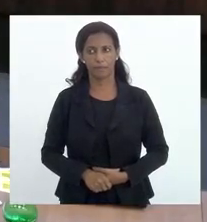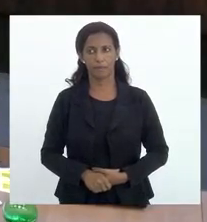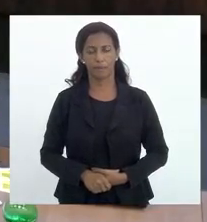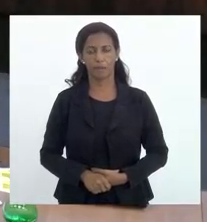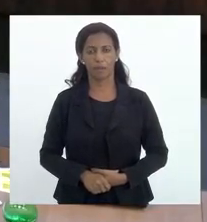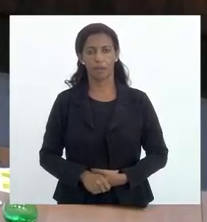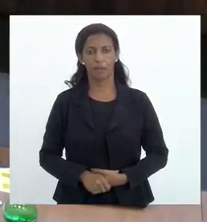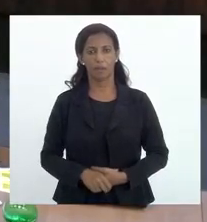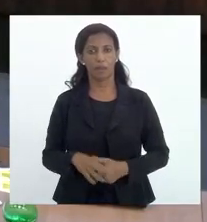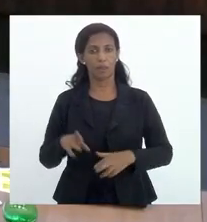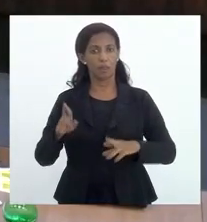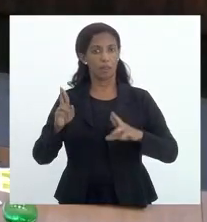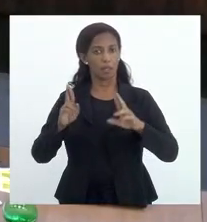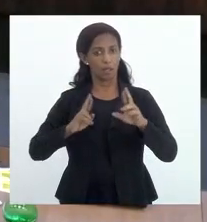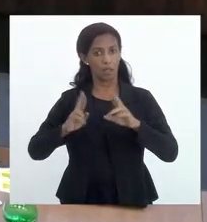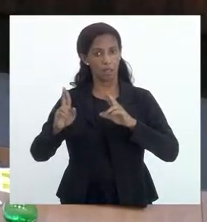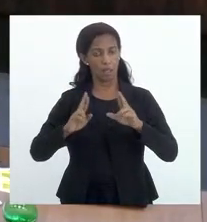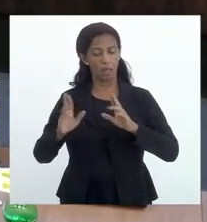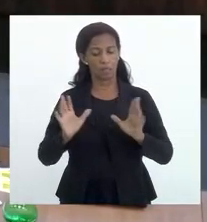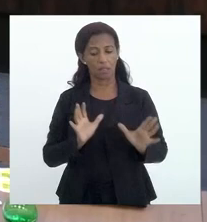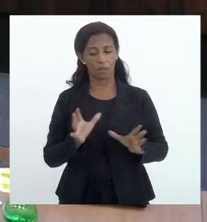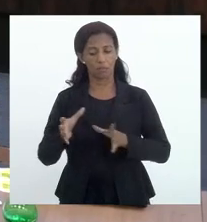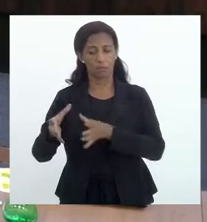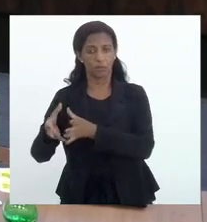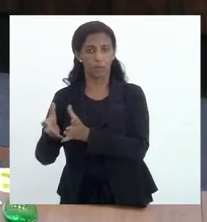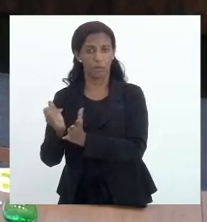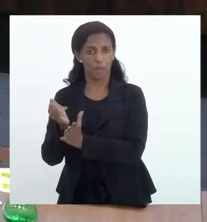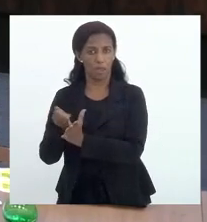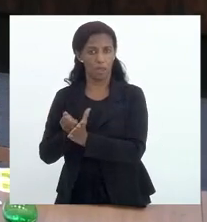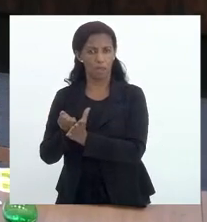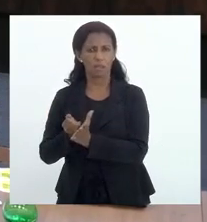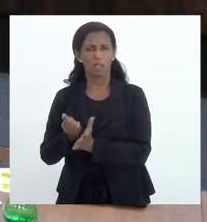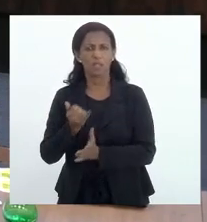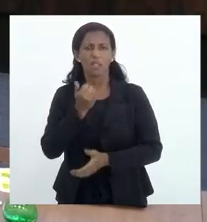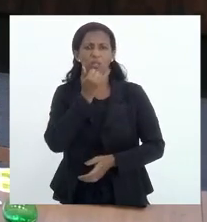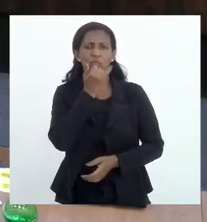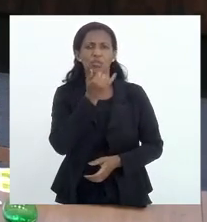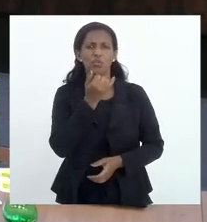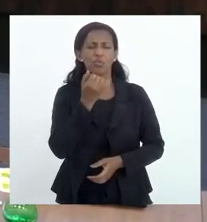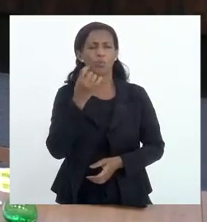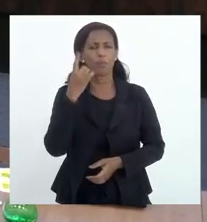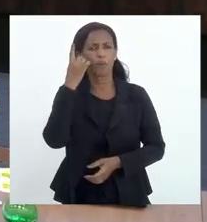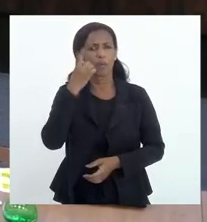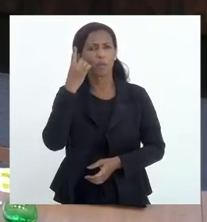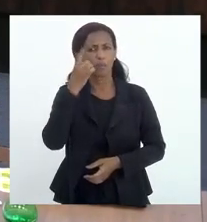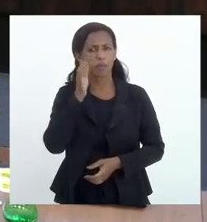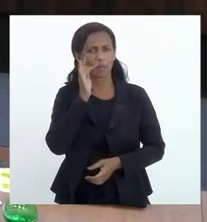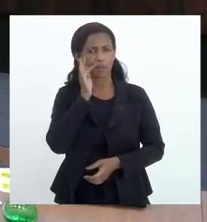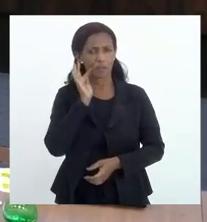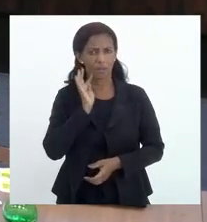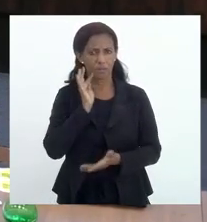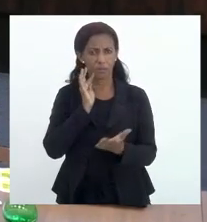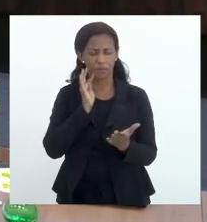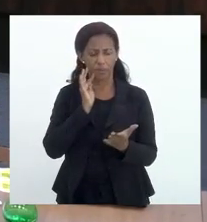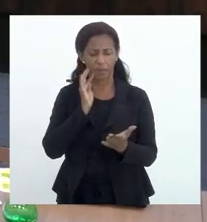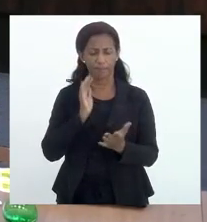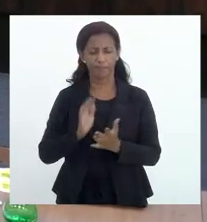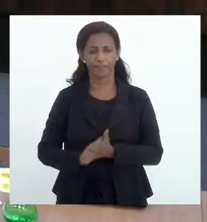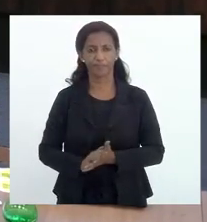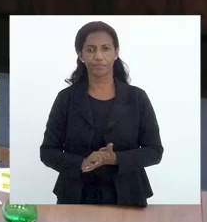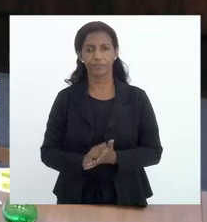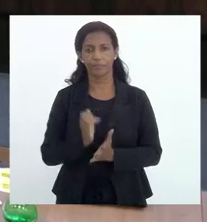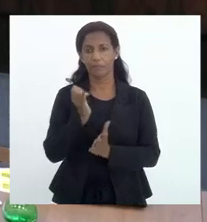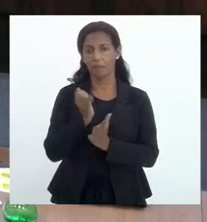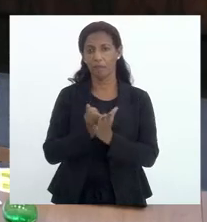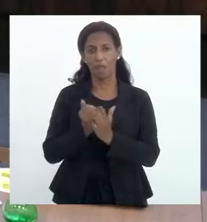que foi comentado sobre a parte de receitas, deputado Serafim, desculpa, eu me confundi aqui nas respostas, a parte de receita ela